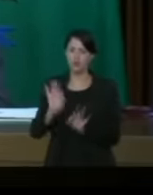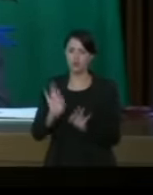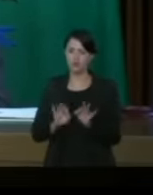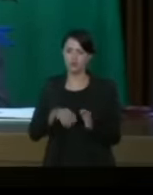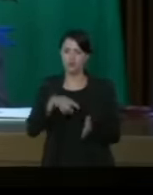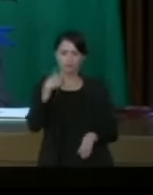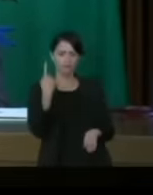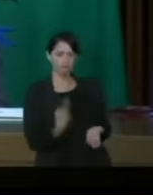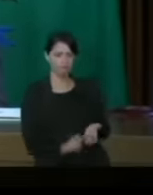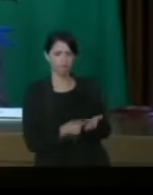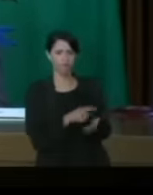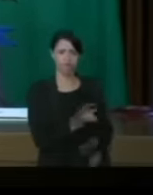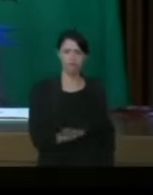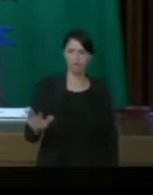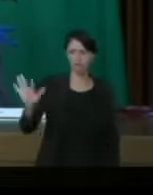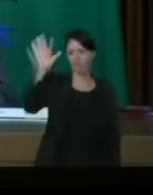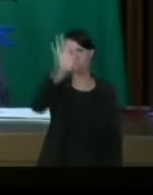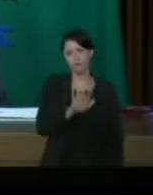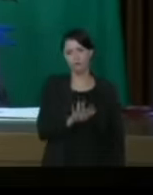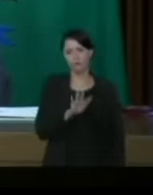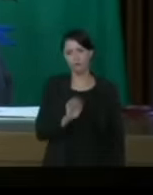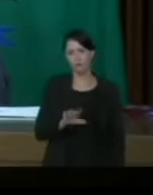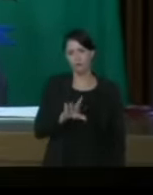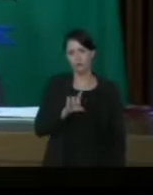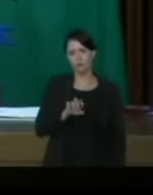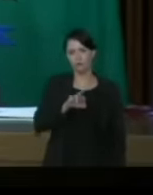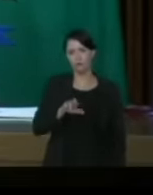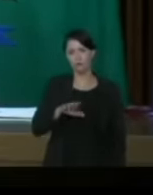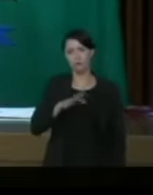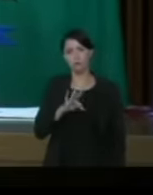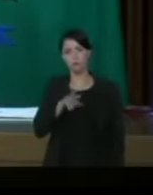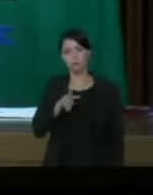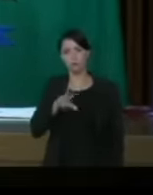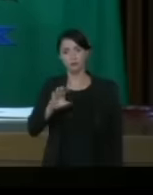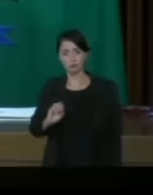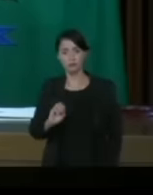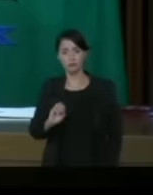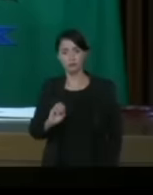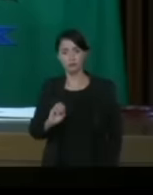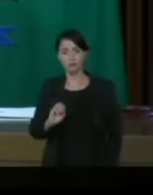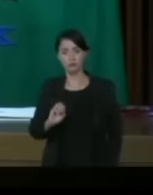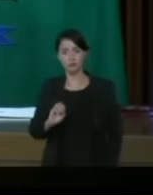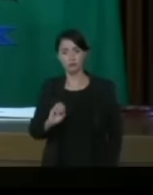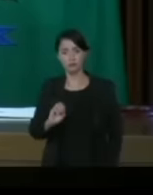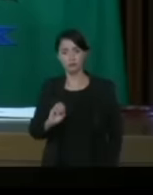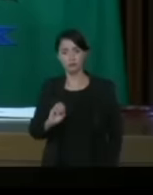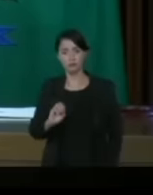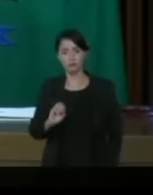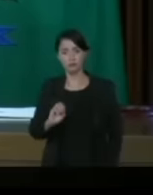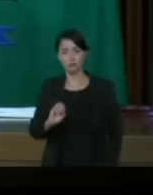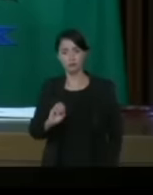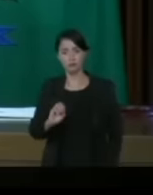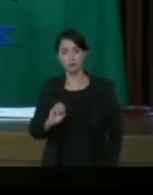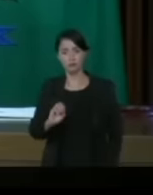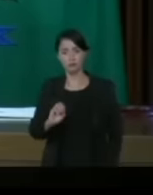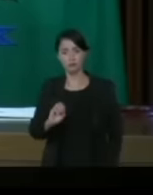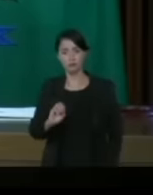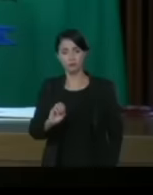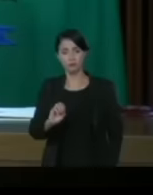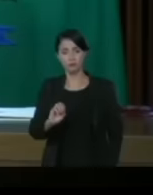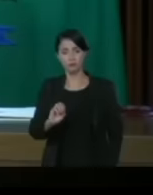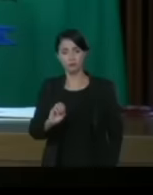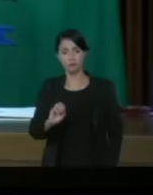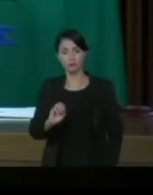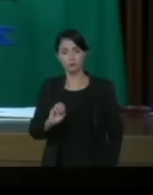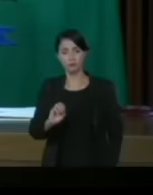pacto federativo que envolva todos os poderes da da Federação quer dizer nós para salvar o